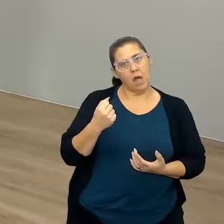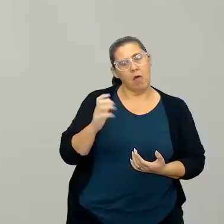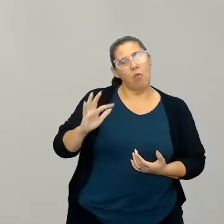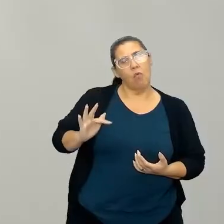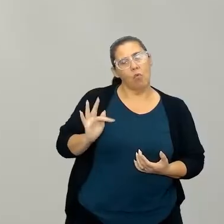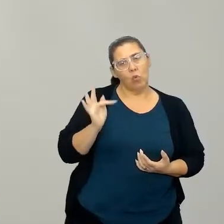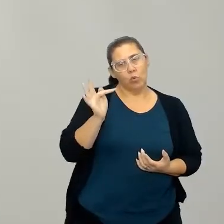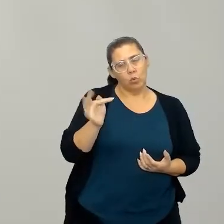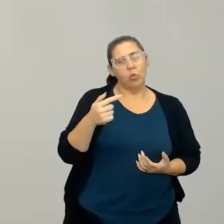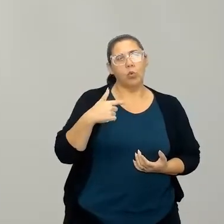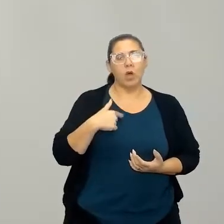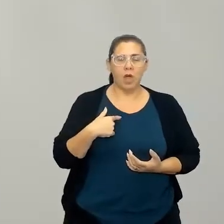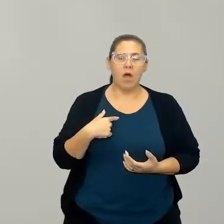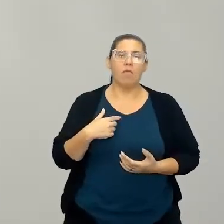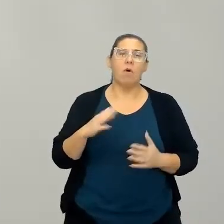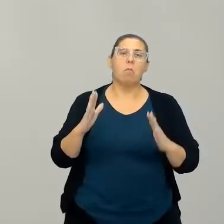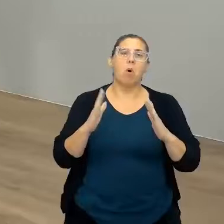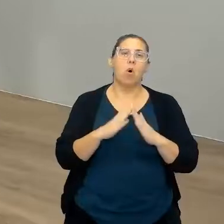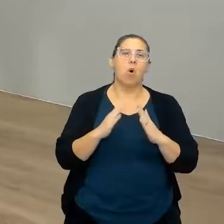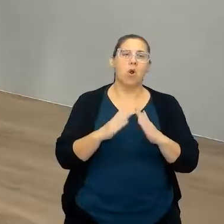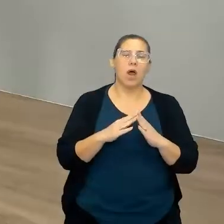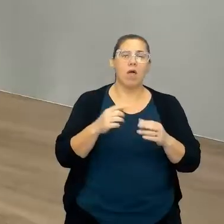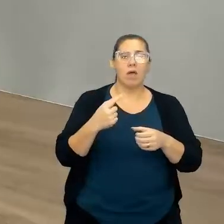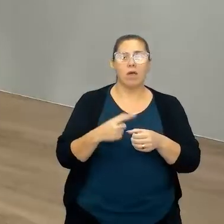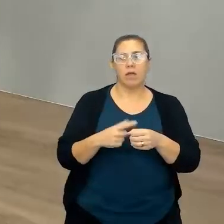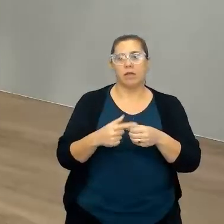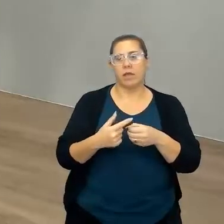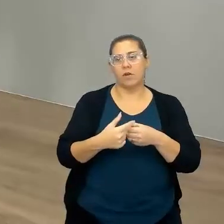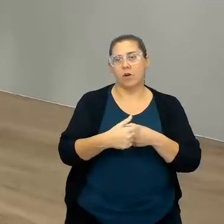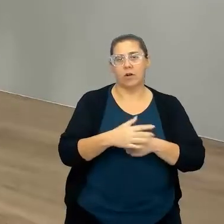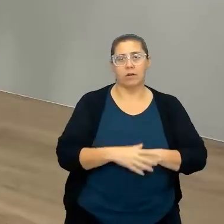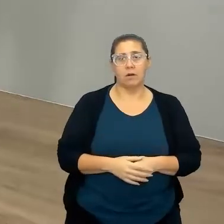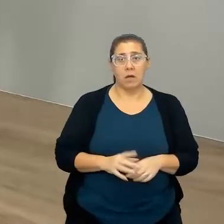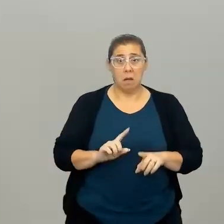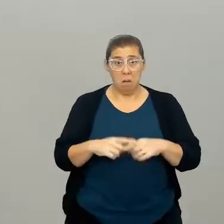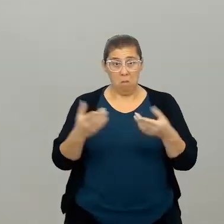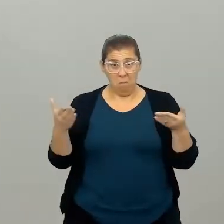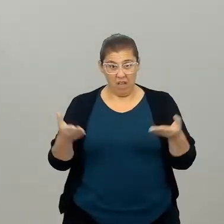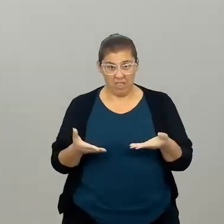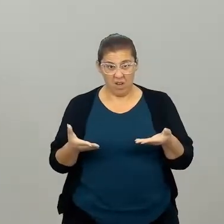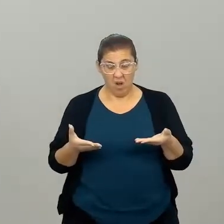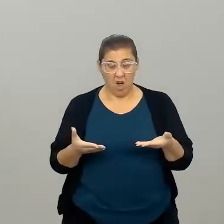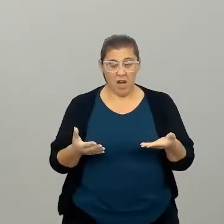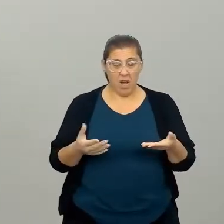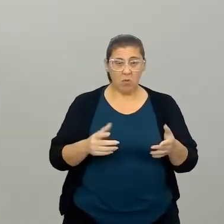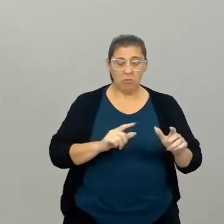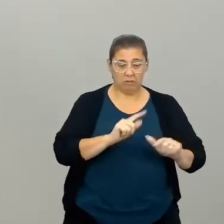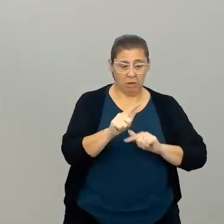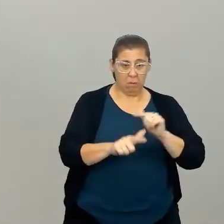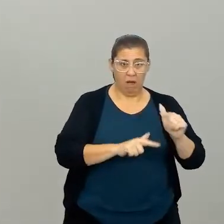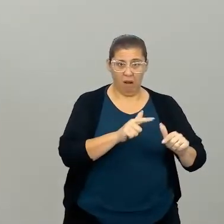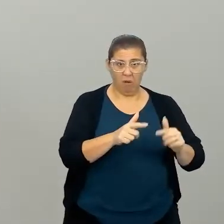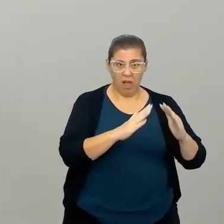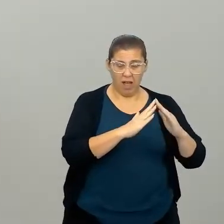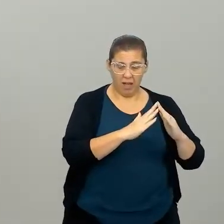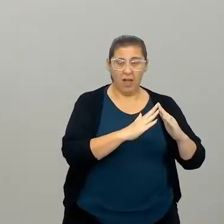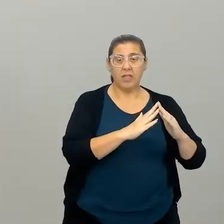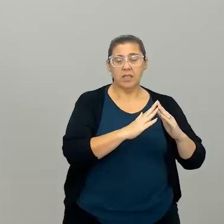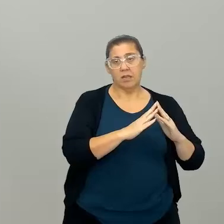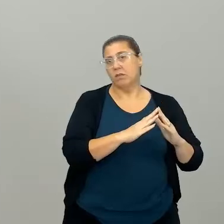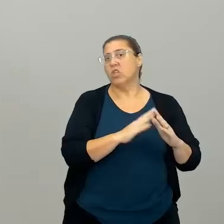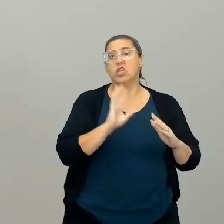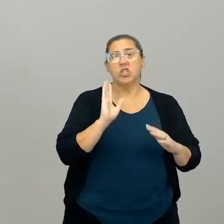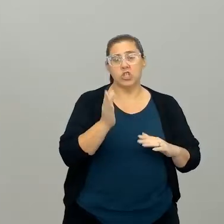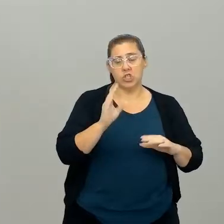eu continuo aqui, né? Ela foi morar em Franca e está adorando morar no interior. Então, Falou que a qualidade de vida ela se sente melhor por causa do trânsito, aquelas